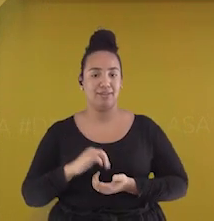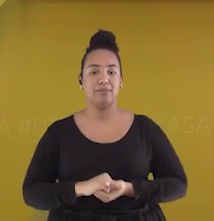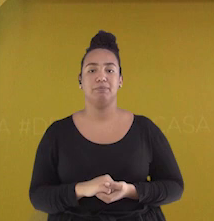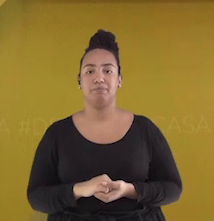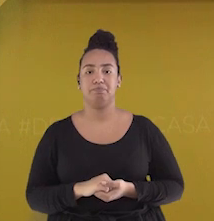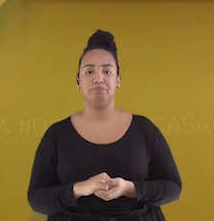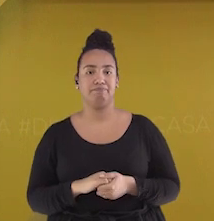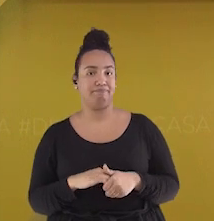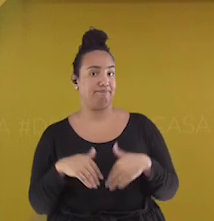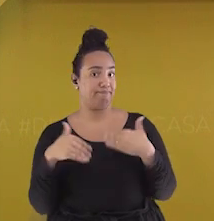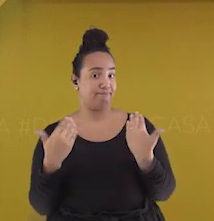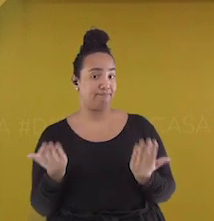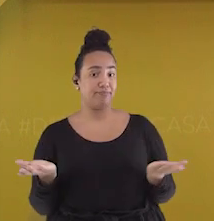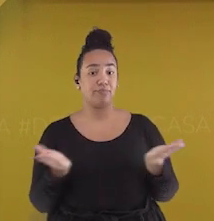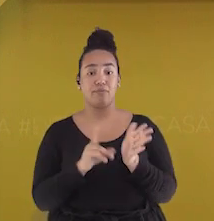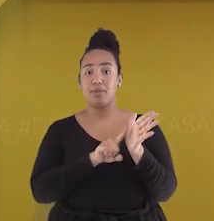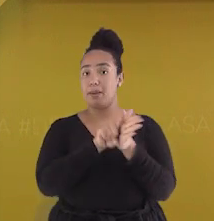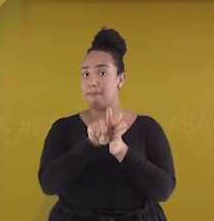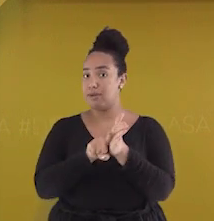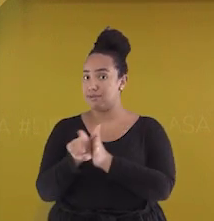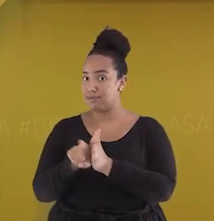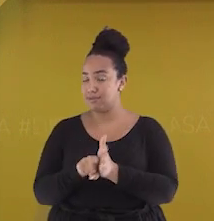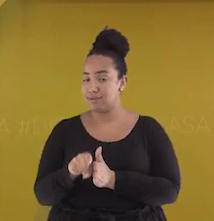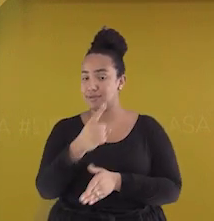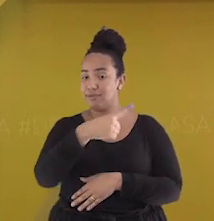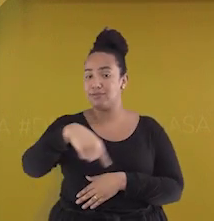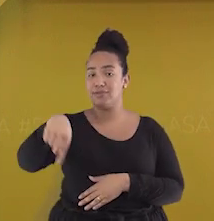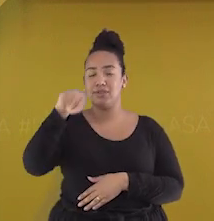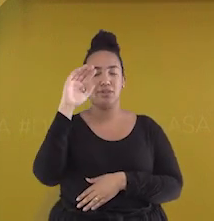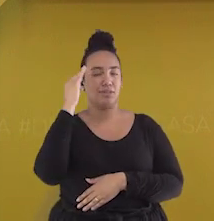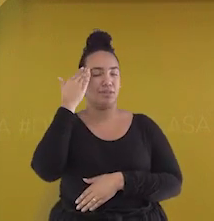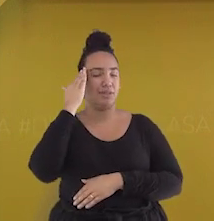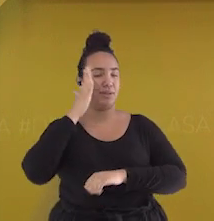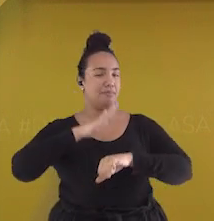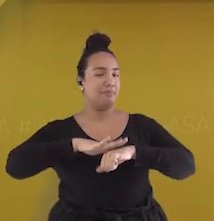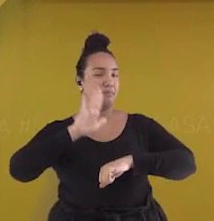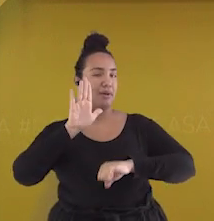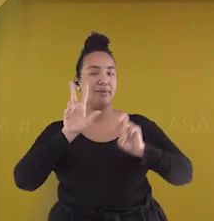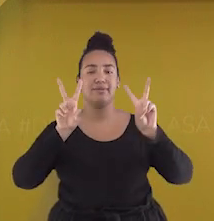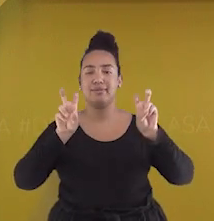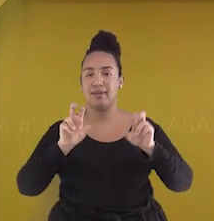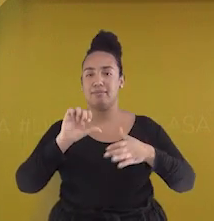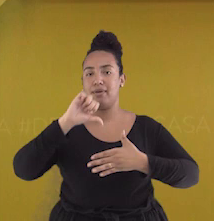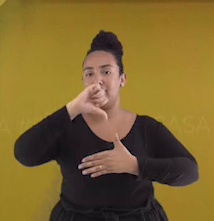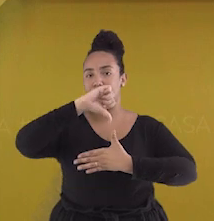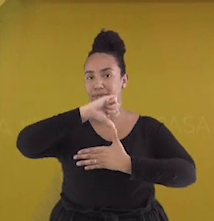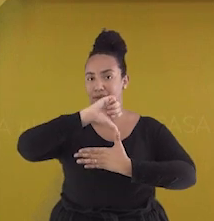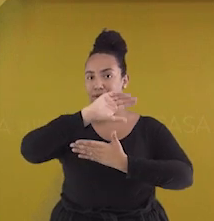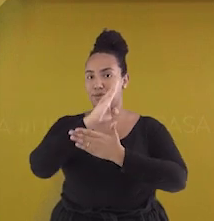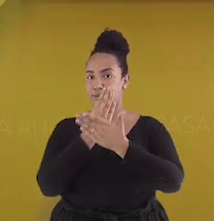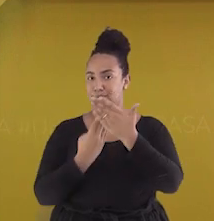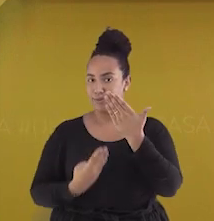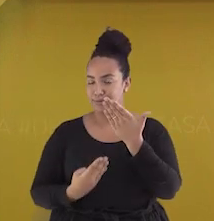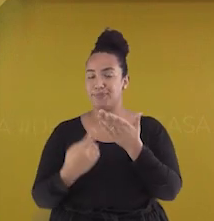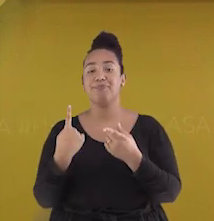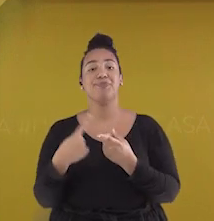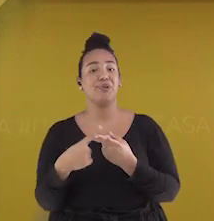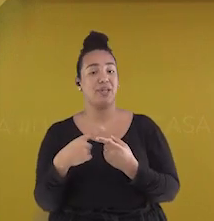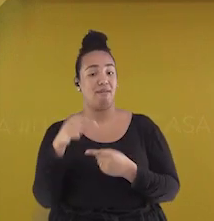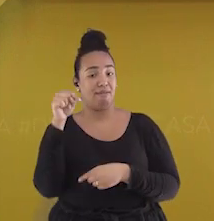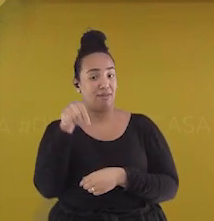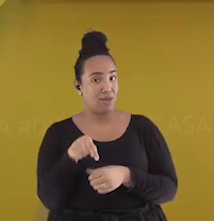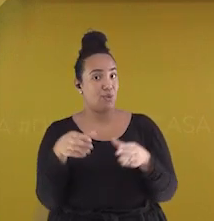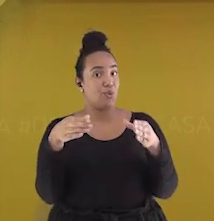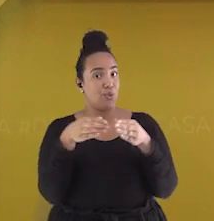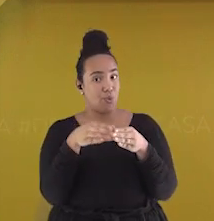Vamos de pesquisa? Que tal entendermos um pouco mais sobre o Mercosul? Afinal de contas, é o bloco em que